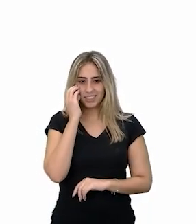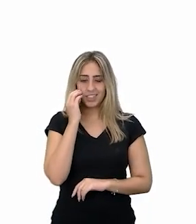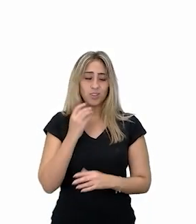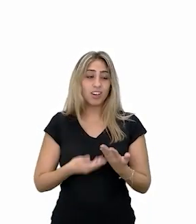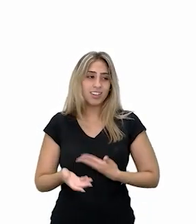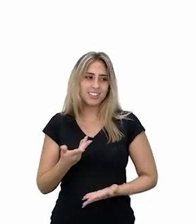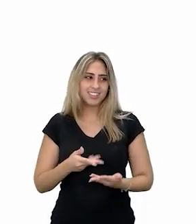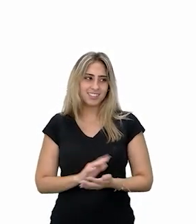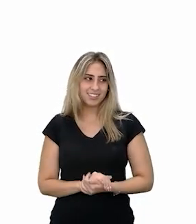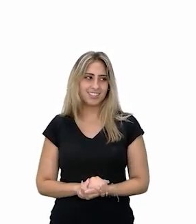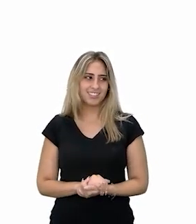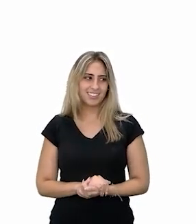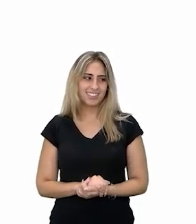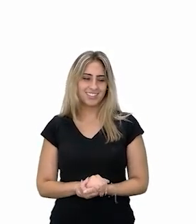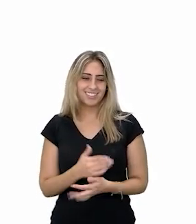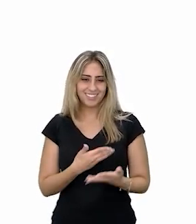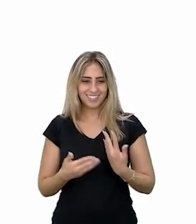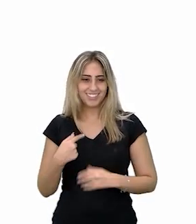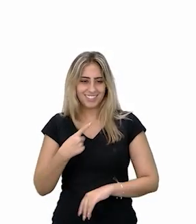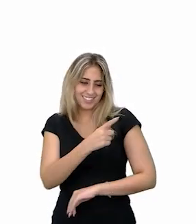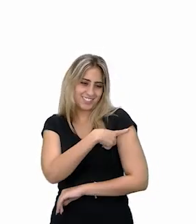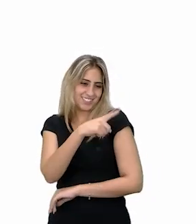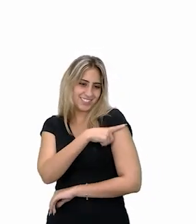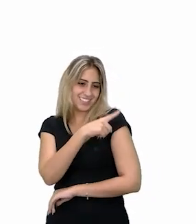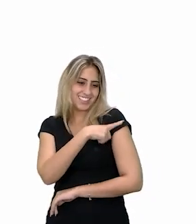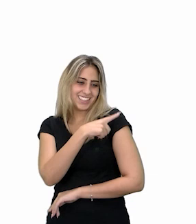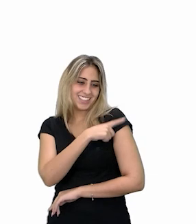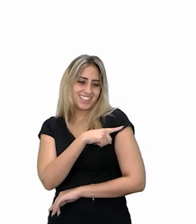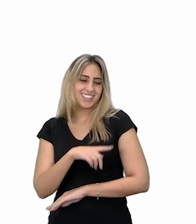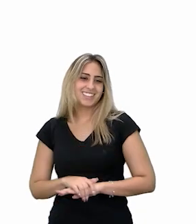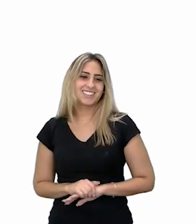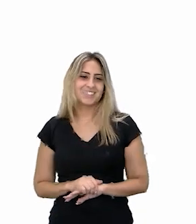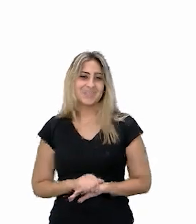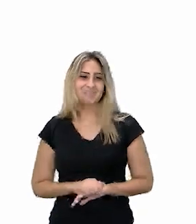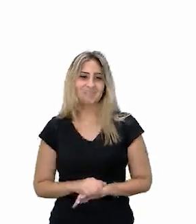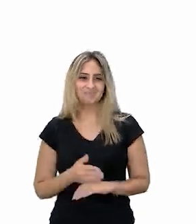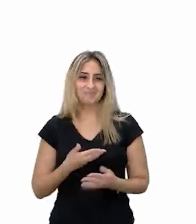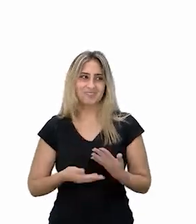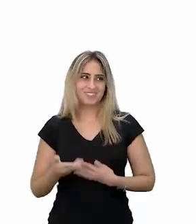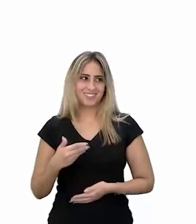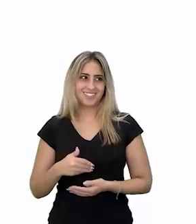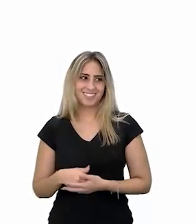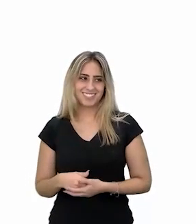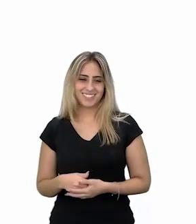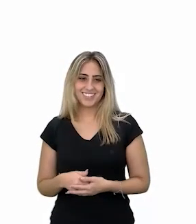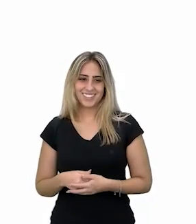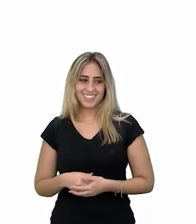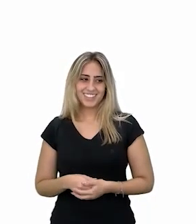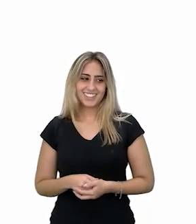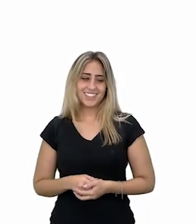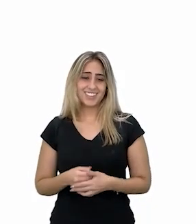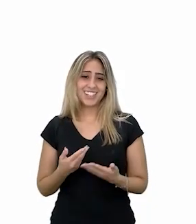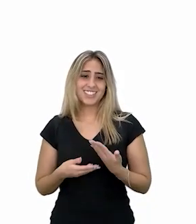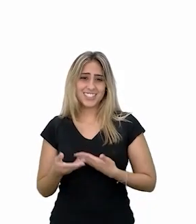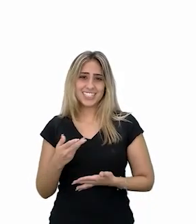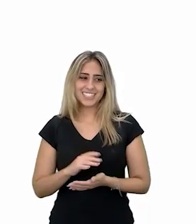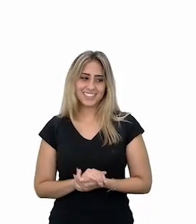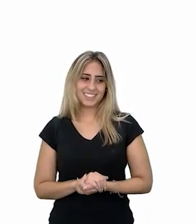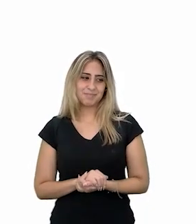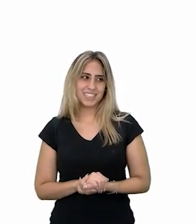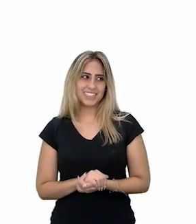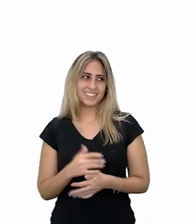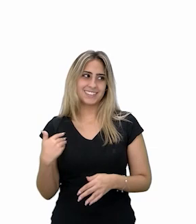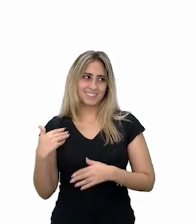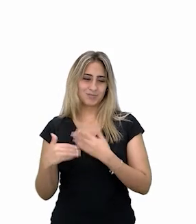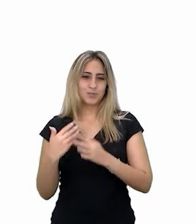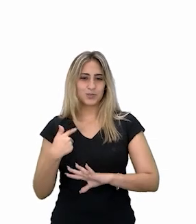meu 2º ano, do meu 1º ano, também pode. Ah, física também tem? Também tem, tá bom? Então é só vocês acessarem que